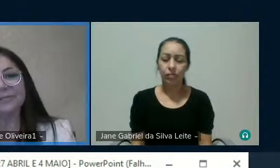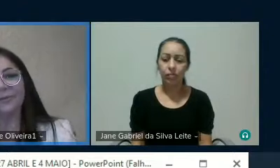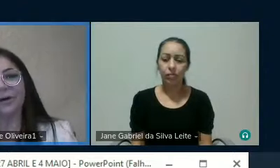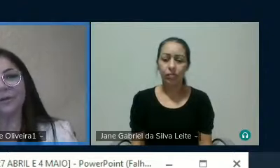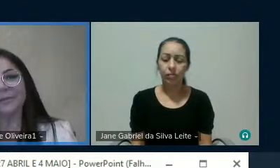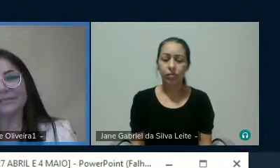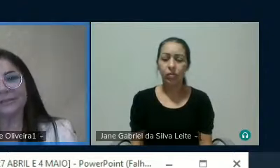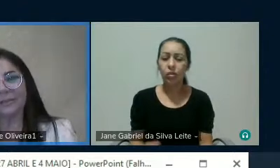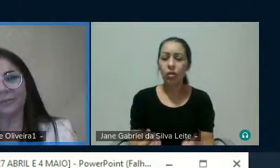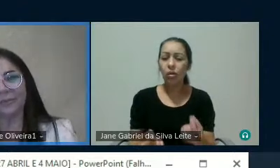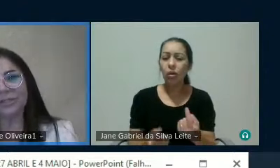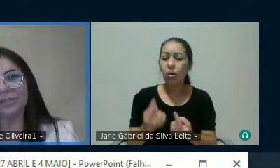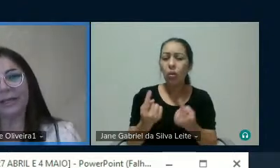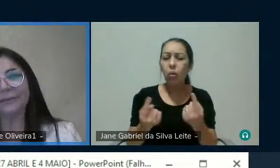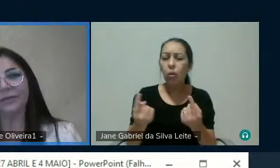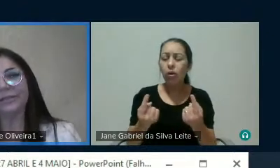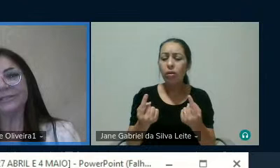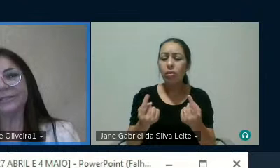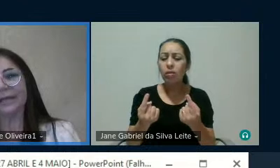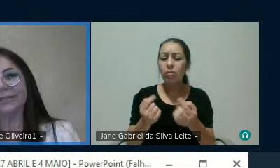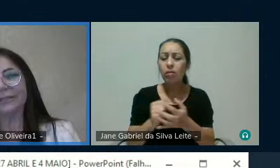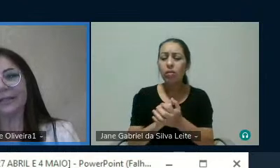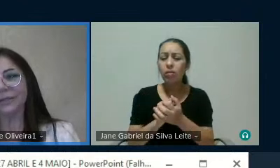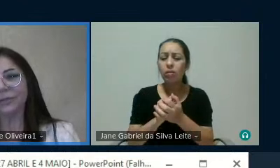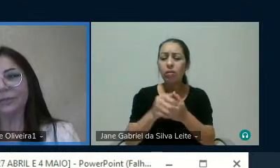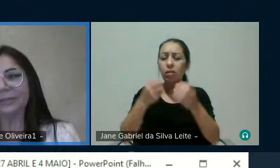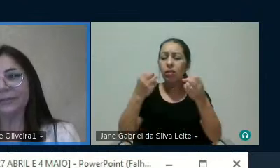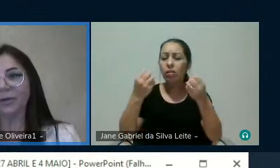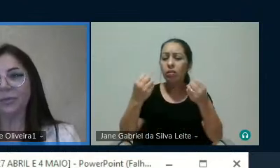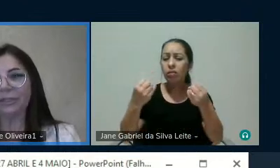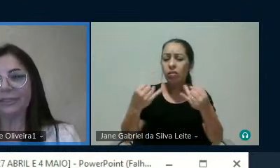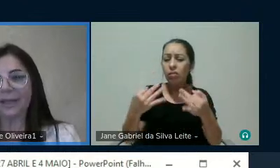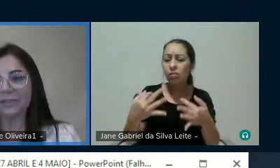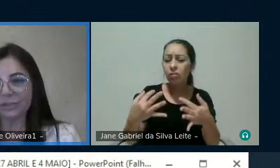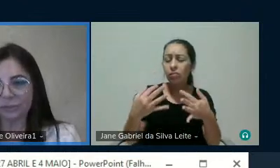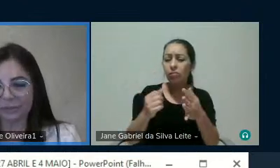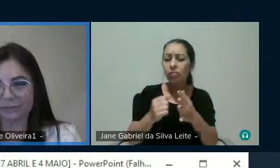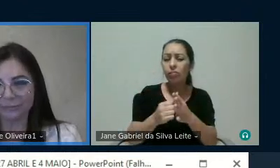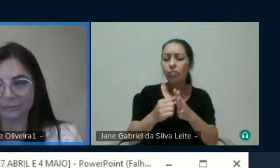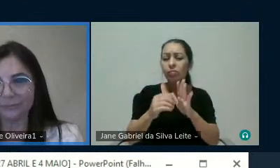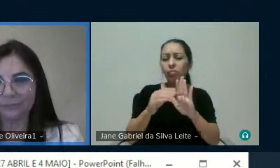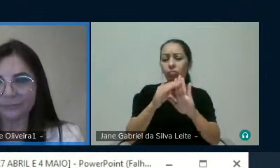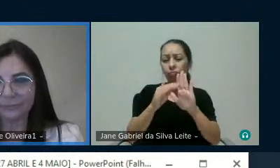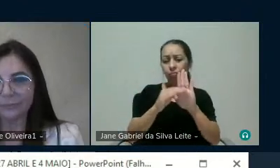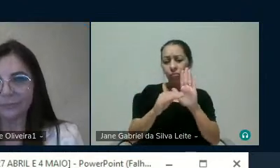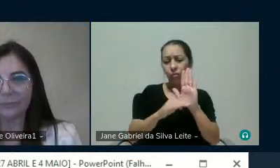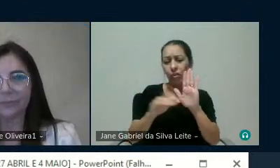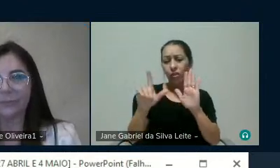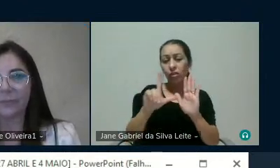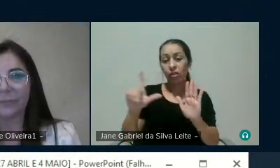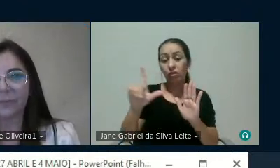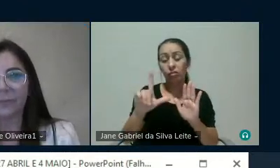Quais são as formas, então, de categorizar a literatura da comunidade surda?